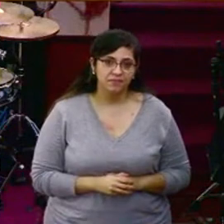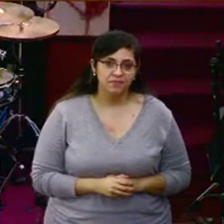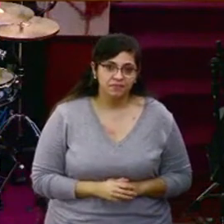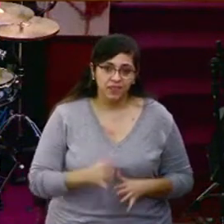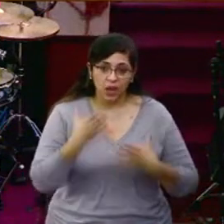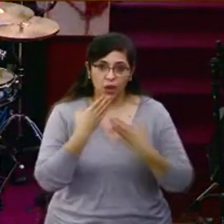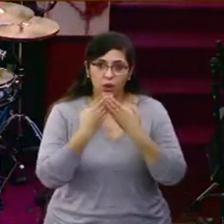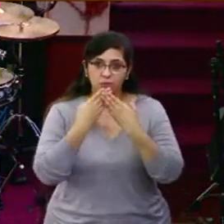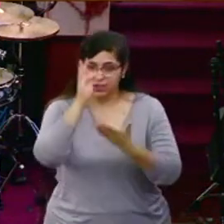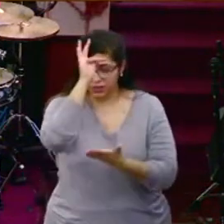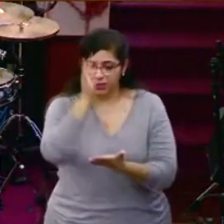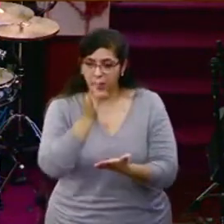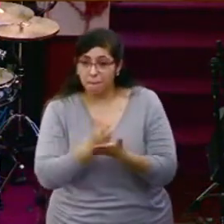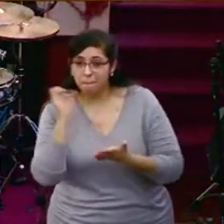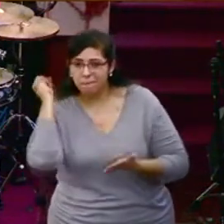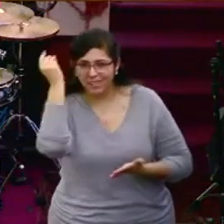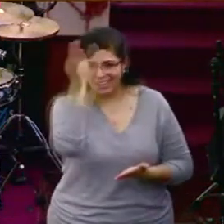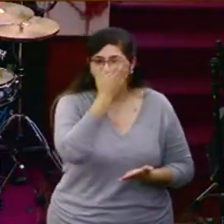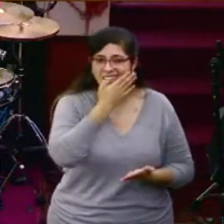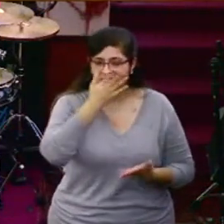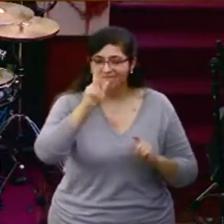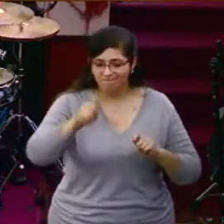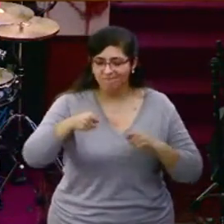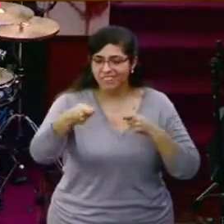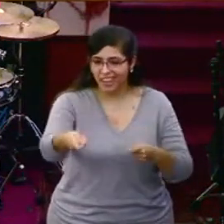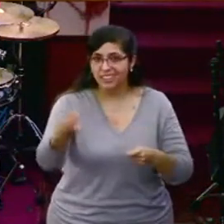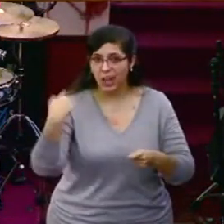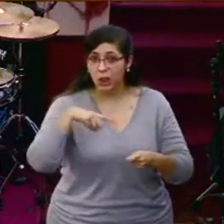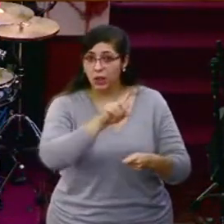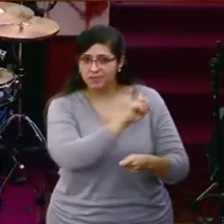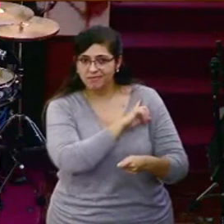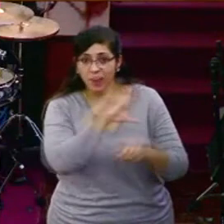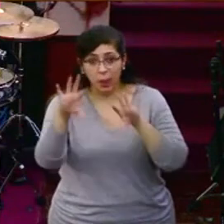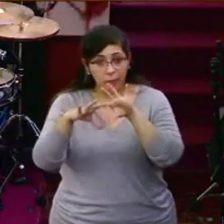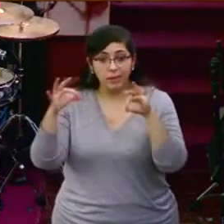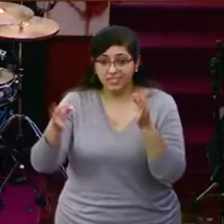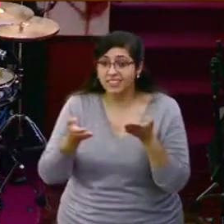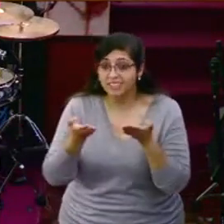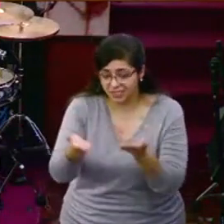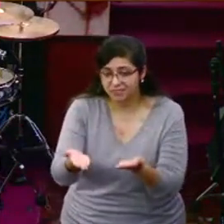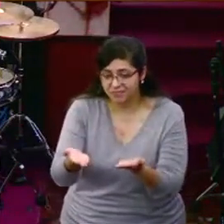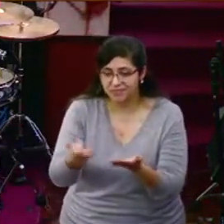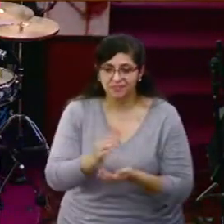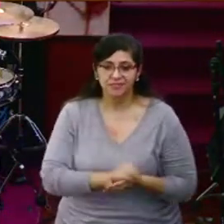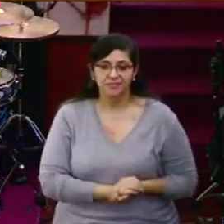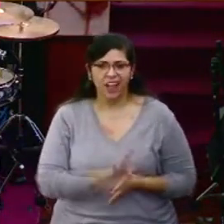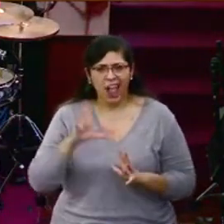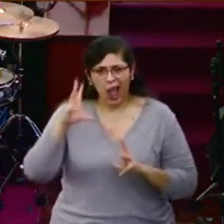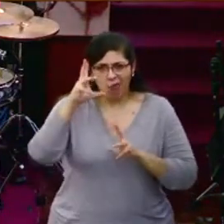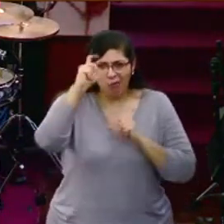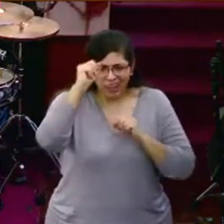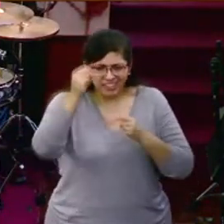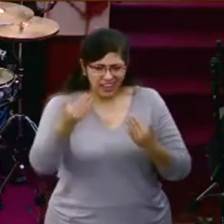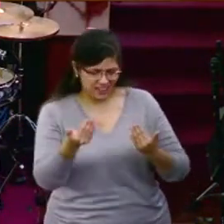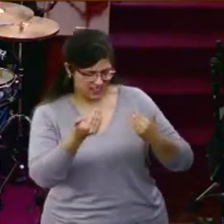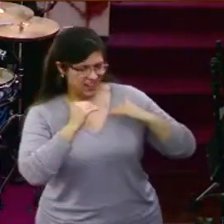westminster a graça nos foi dada a graça é um presente de deus a graça é a força que está em